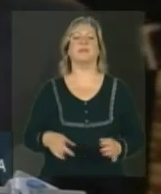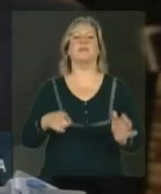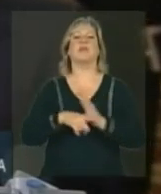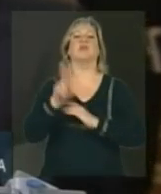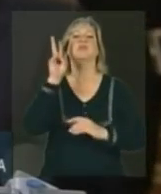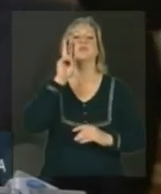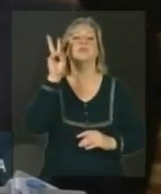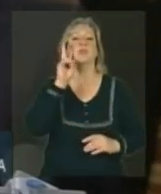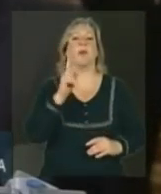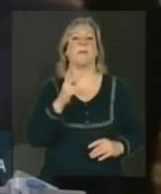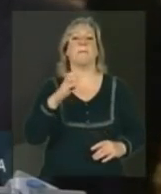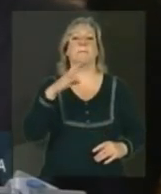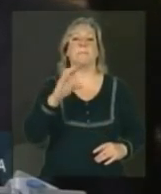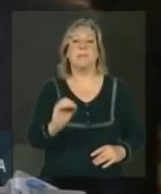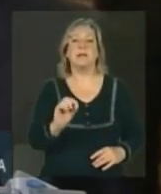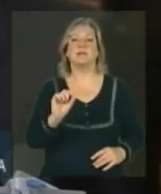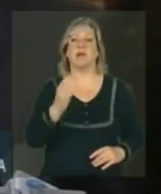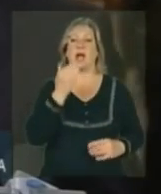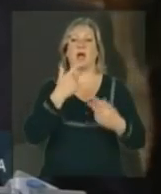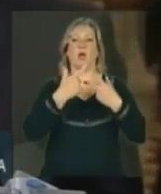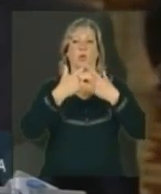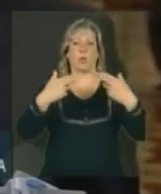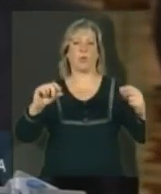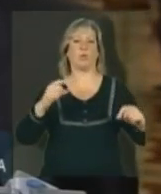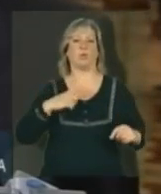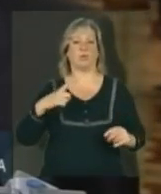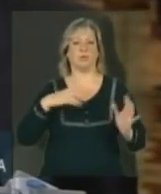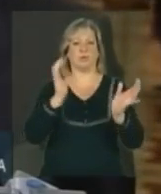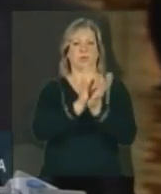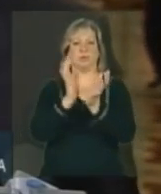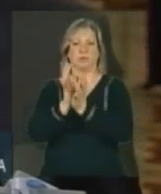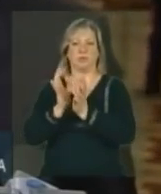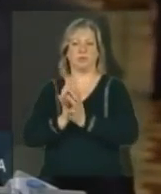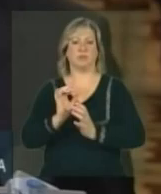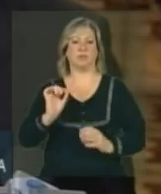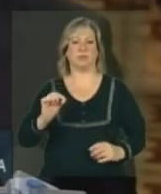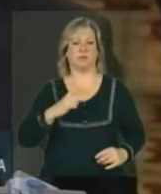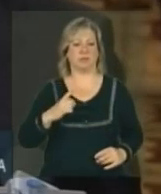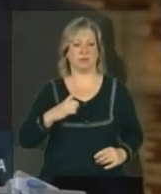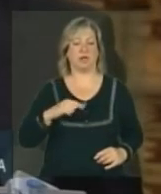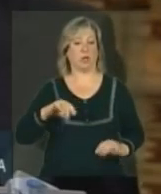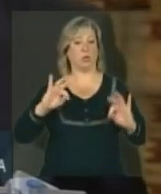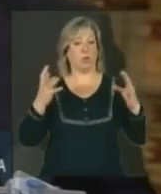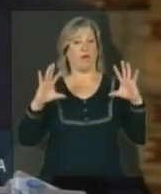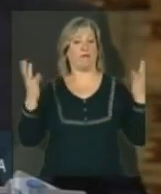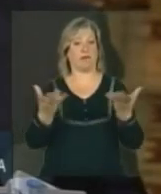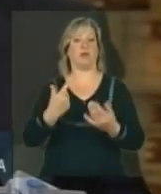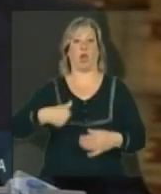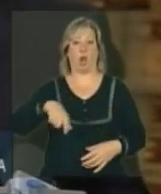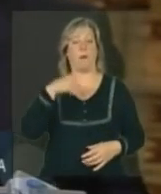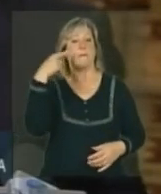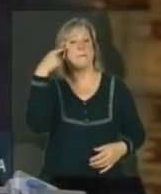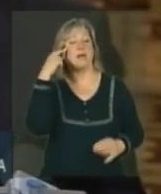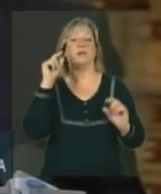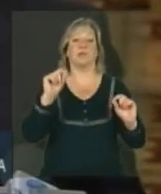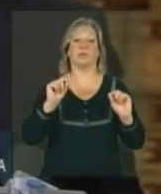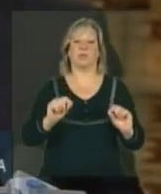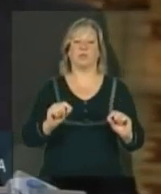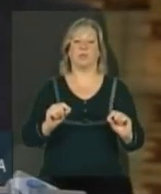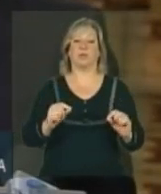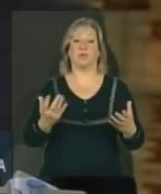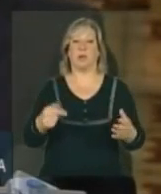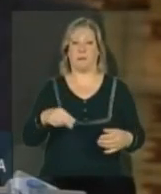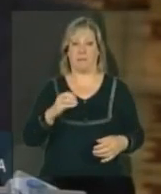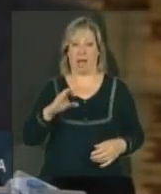está deputivo? Veja, o preço do alimento que vai fixar é o organizador do evento, não é? Nós imaginamos que